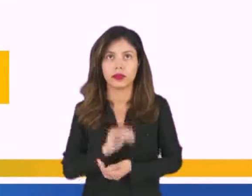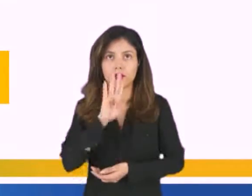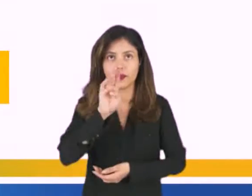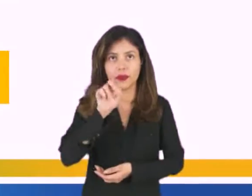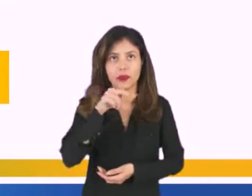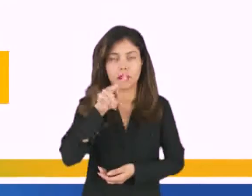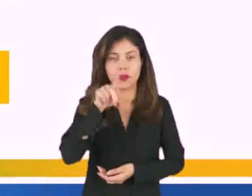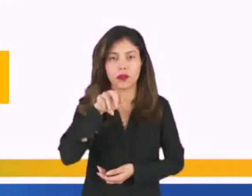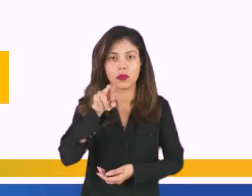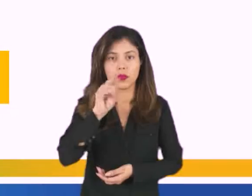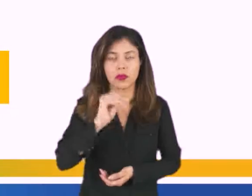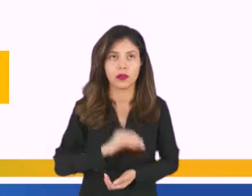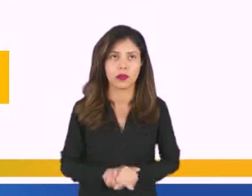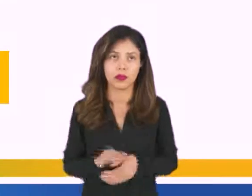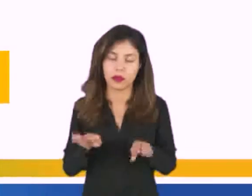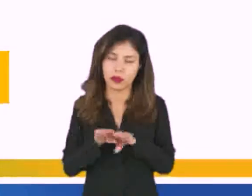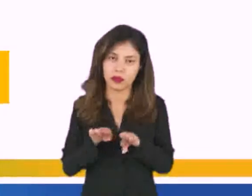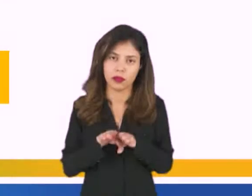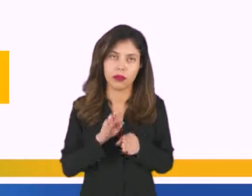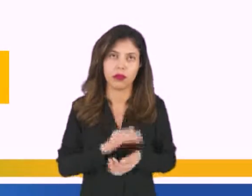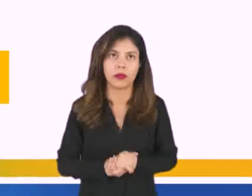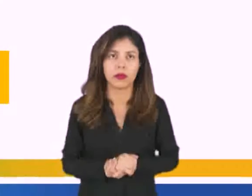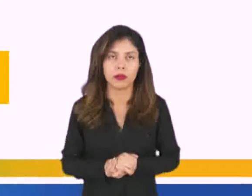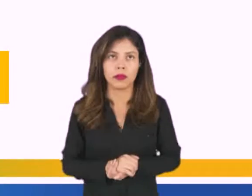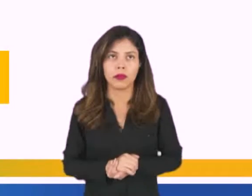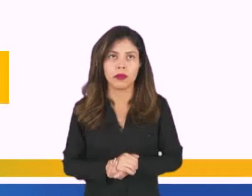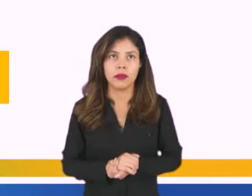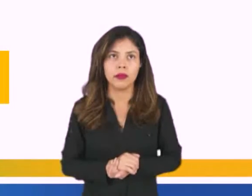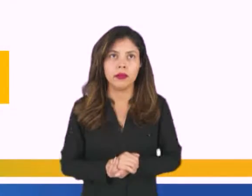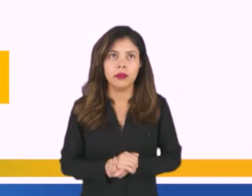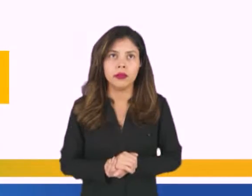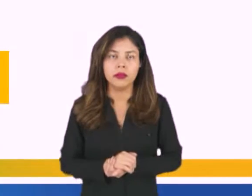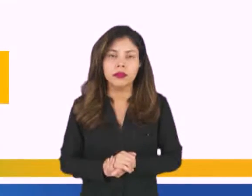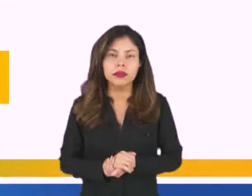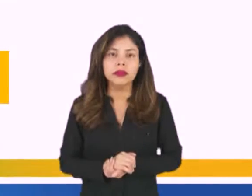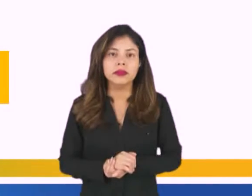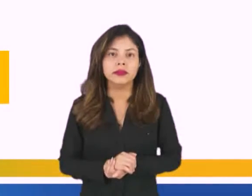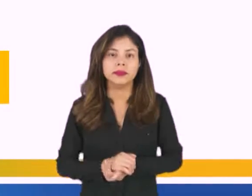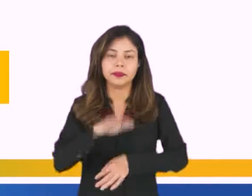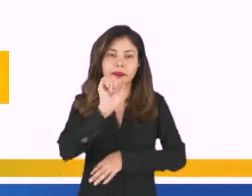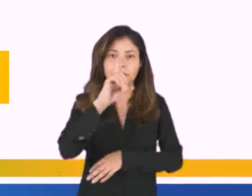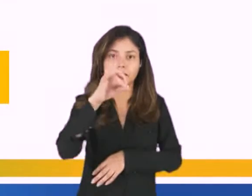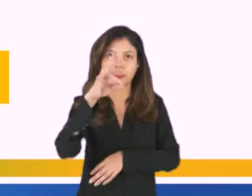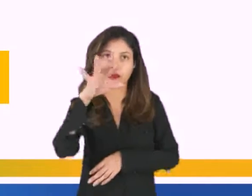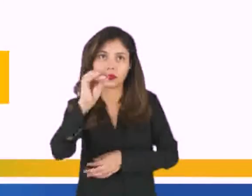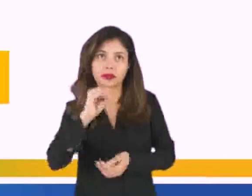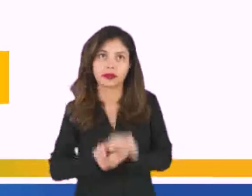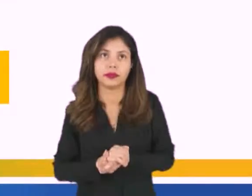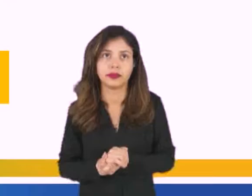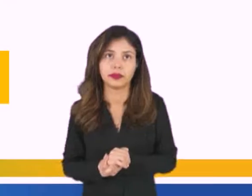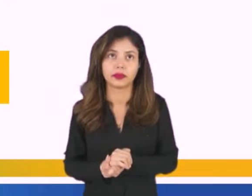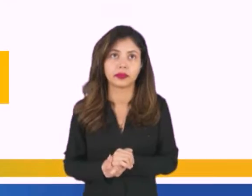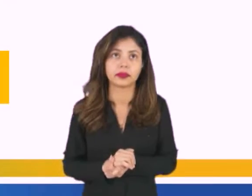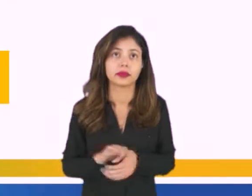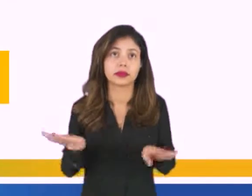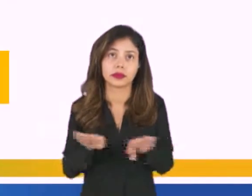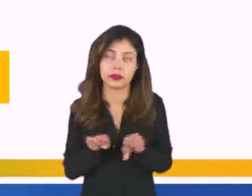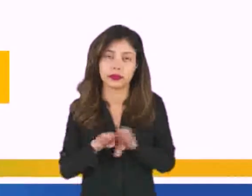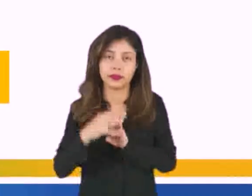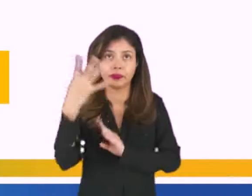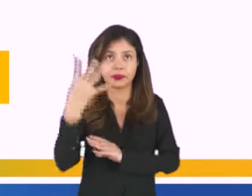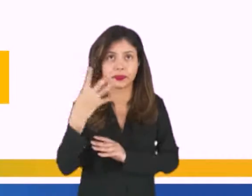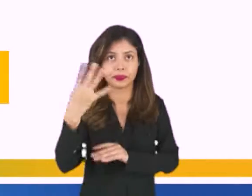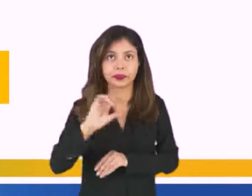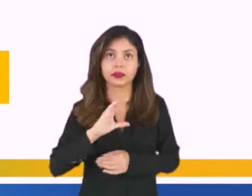éter e benzeno também. E os ácidos carboxílicos, dependendo da quantidade de carbonos, ele vai ser ou não solúvel em